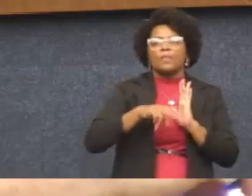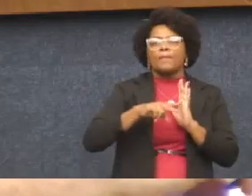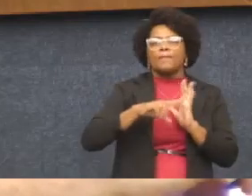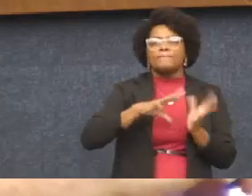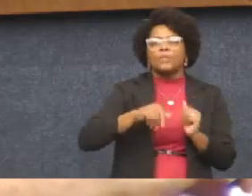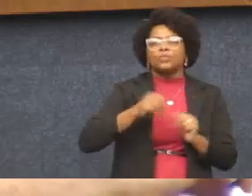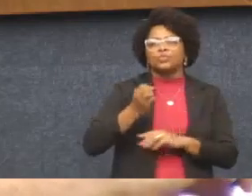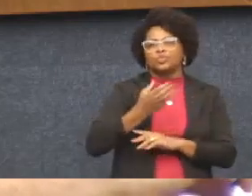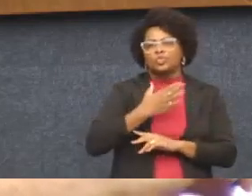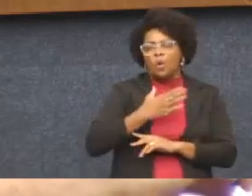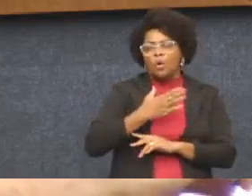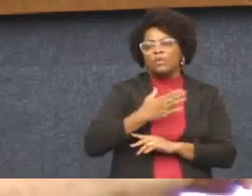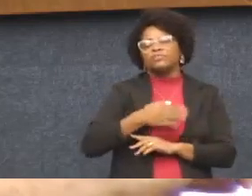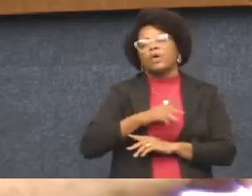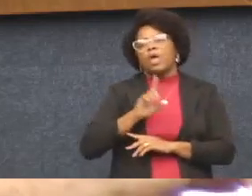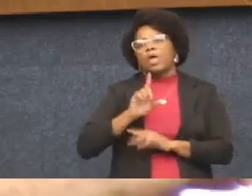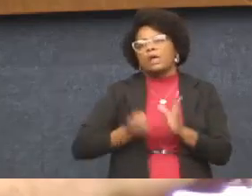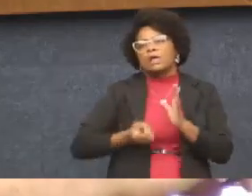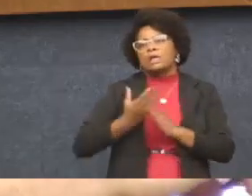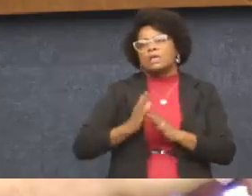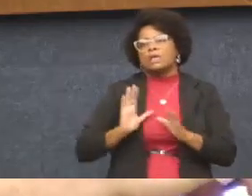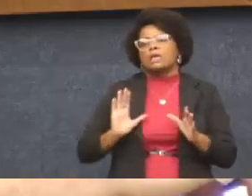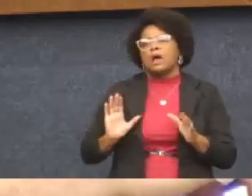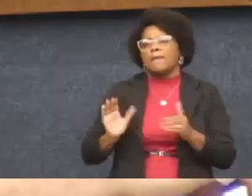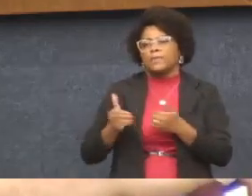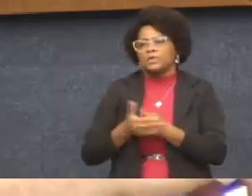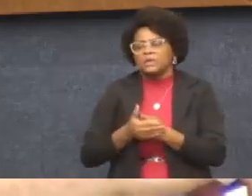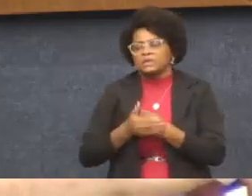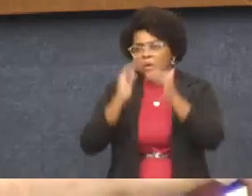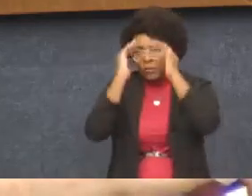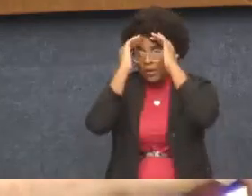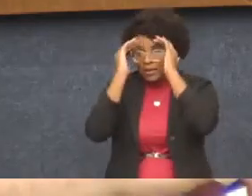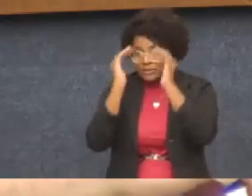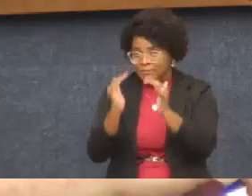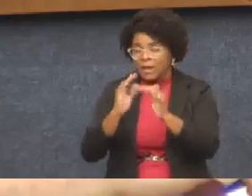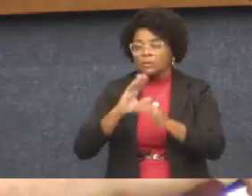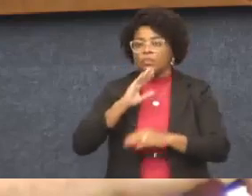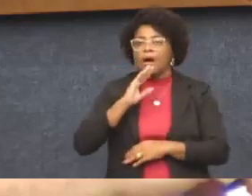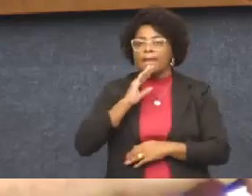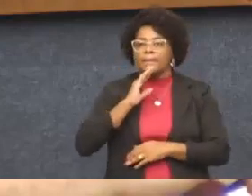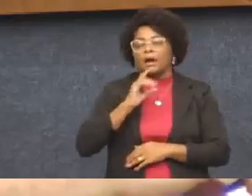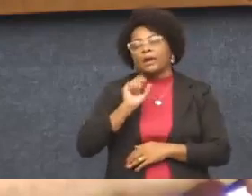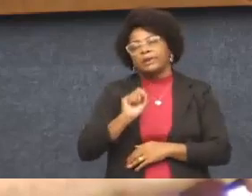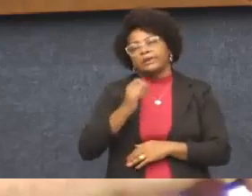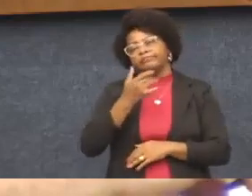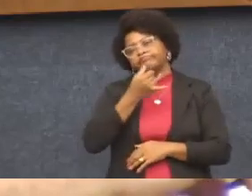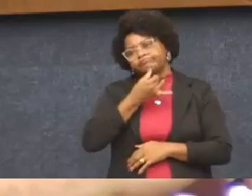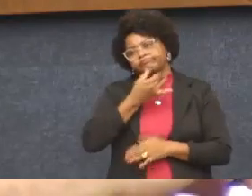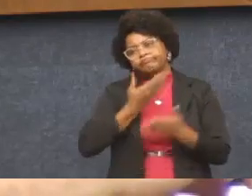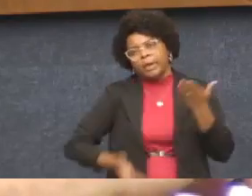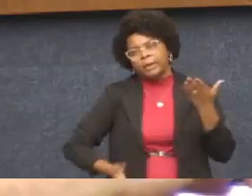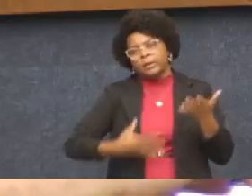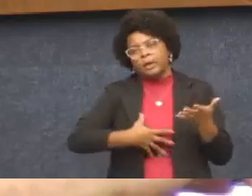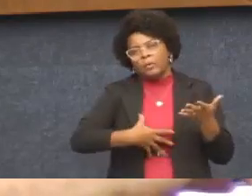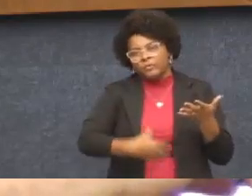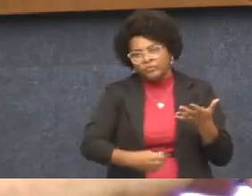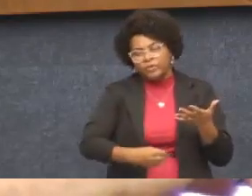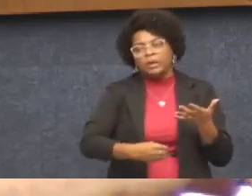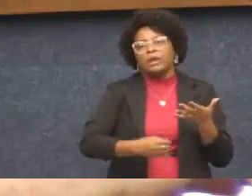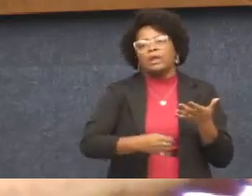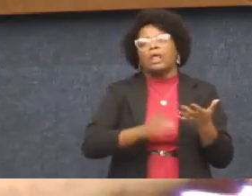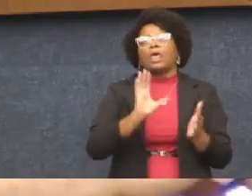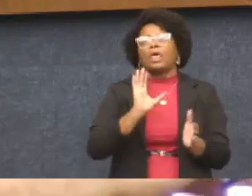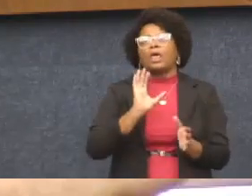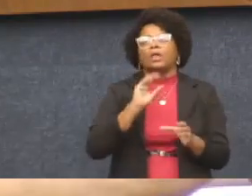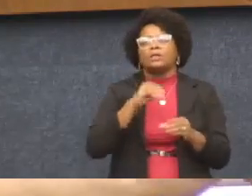cria uma rede de proteção, respeito e cuidado às mães de natimorto e com óbito fetal nas unidades de saúde credenciadas no